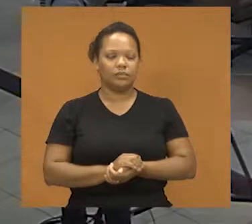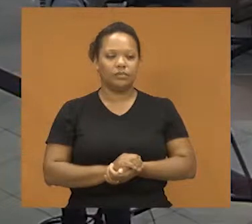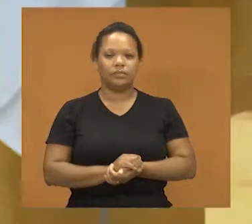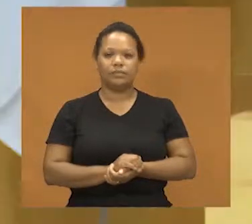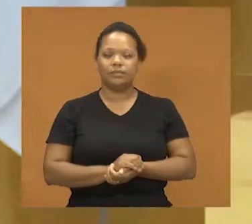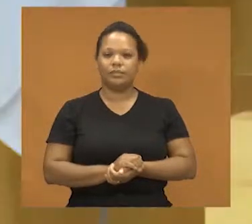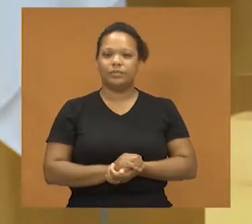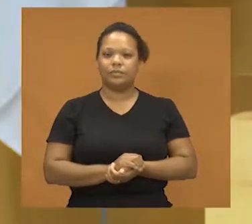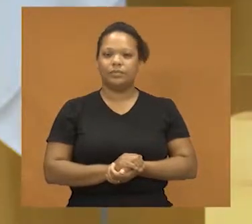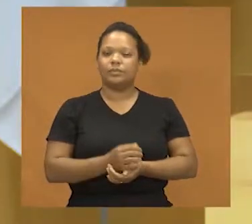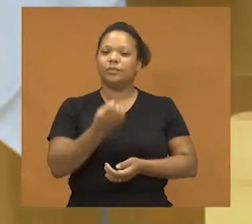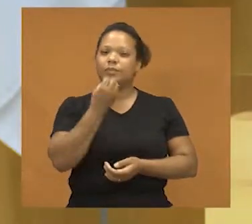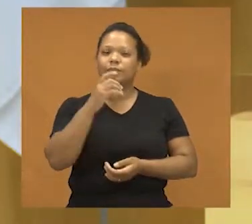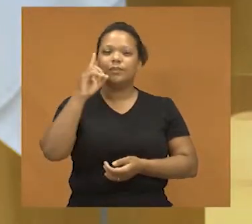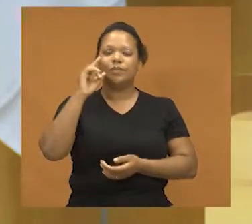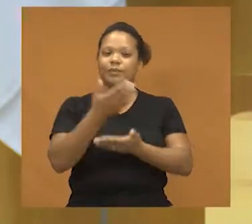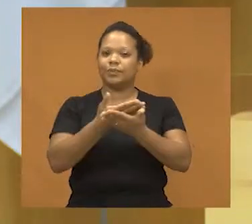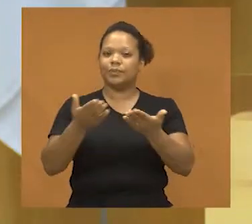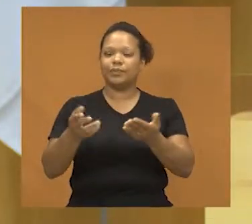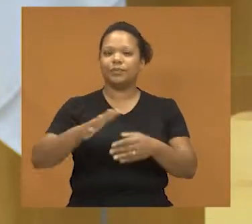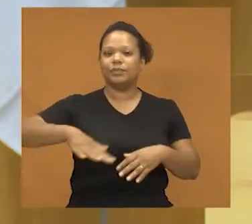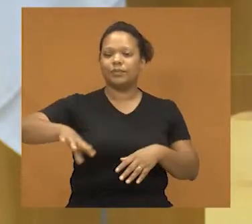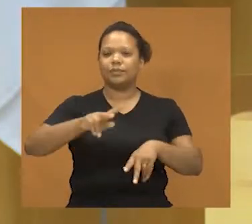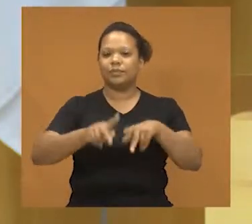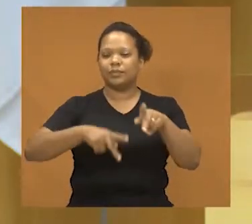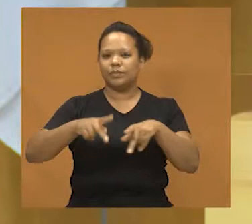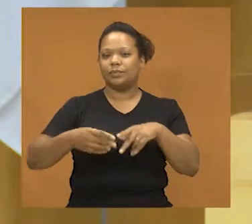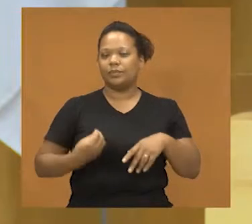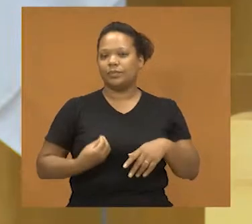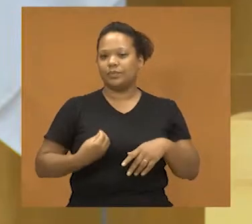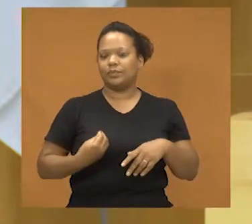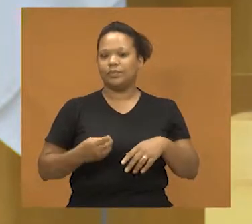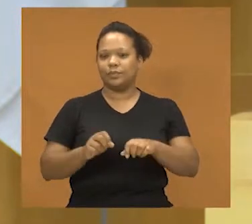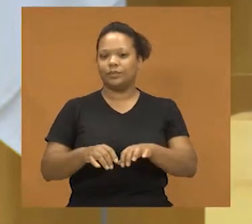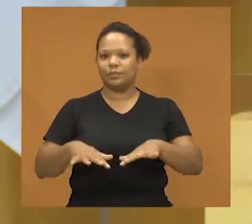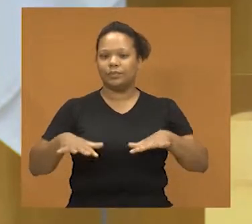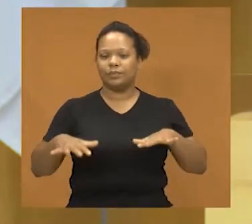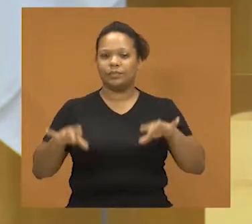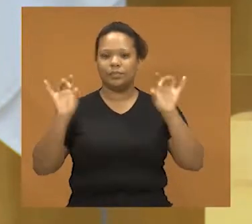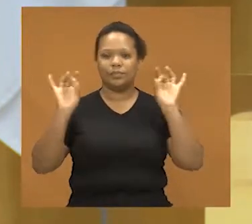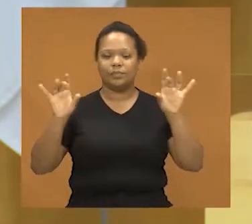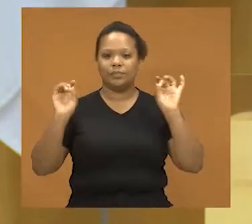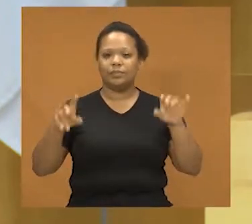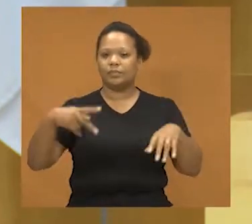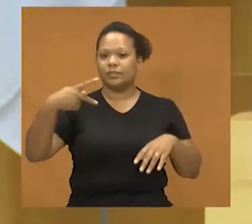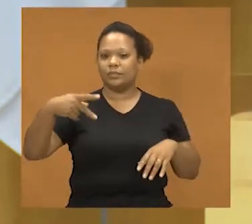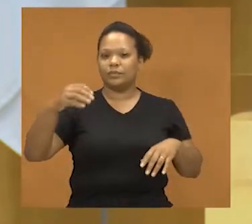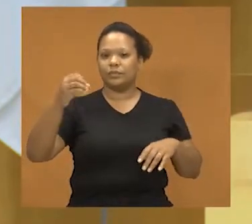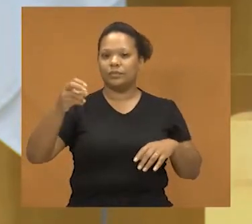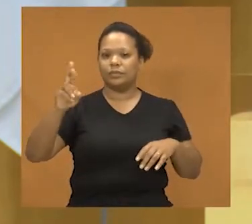Bem, quero desejar um bom dia aos munícipes aqui presentes, em especial do bairro Estância Porto